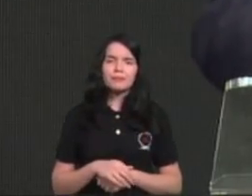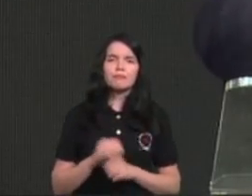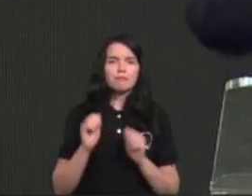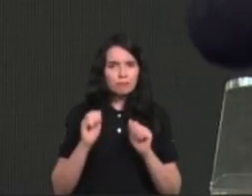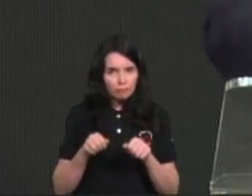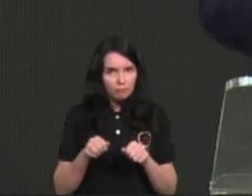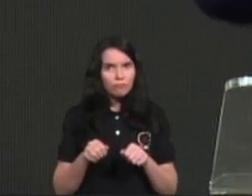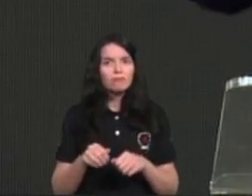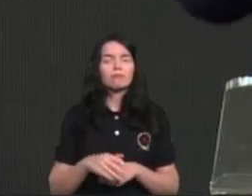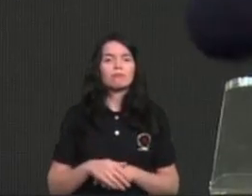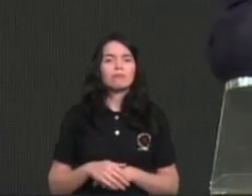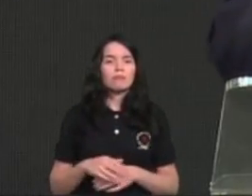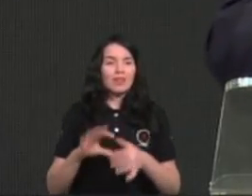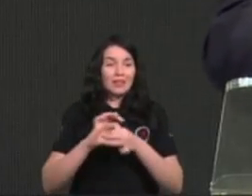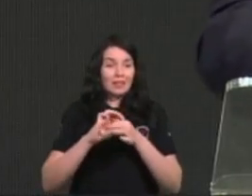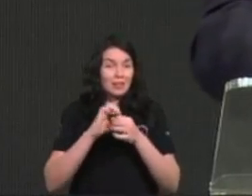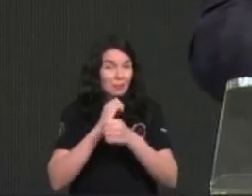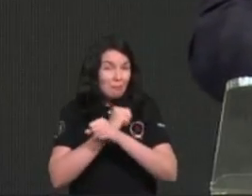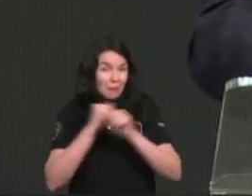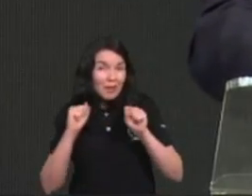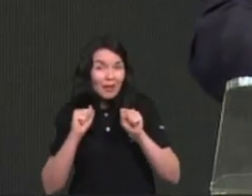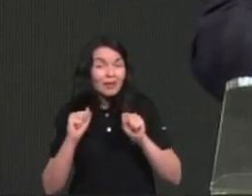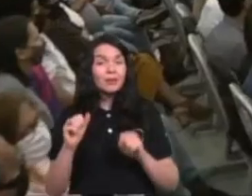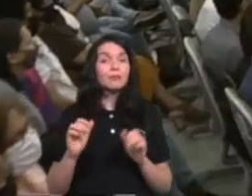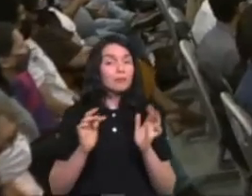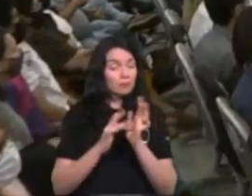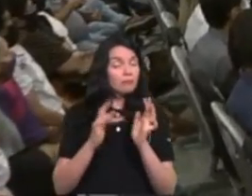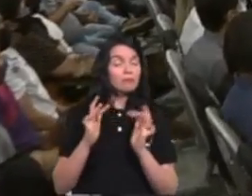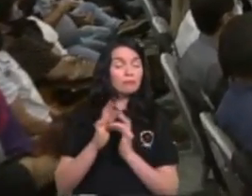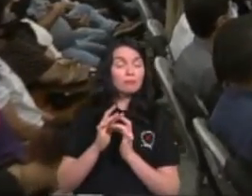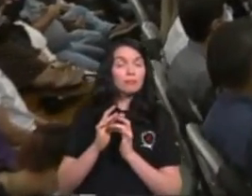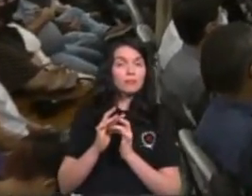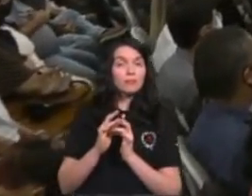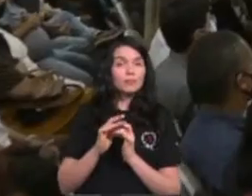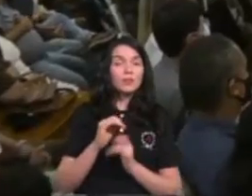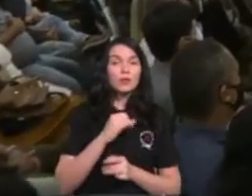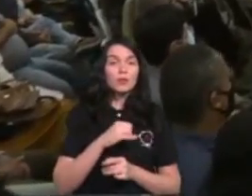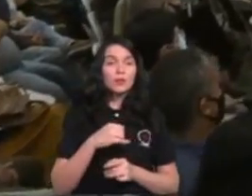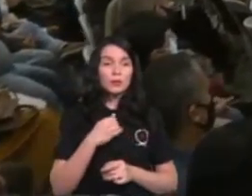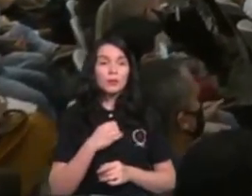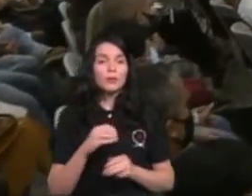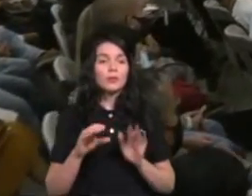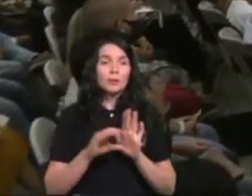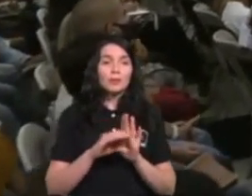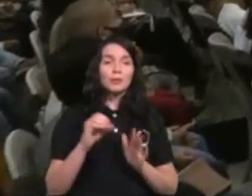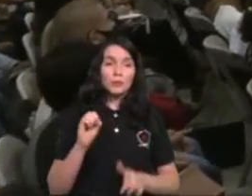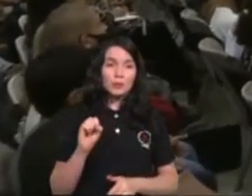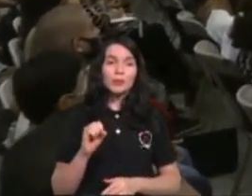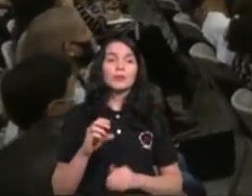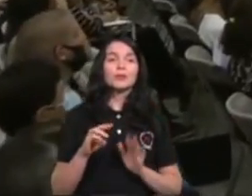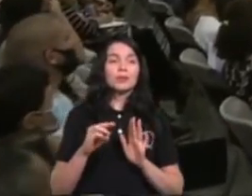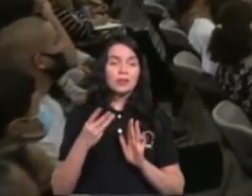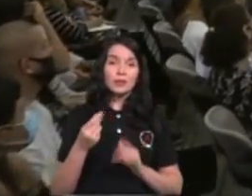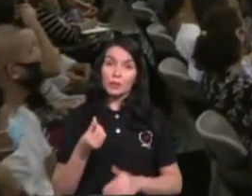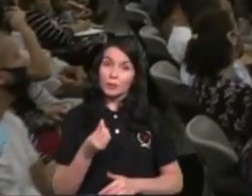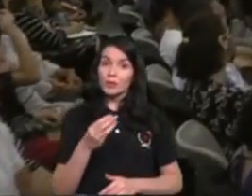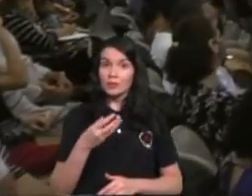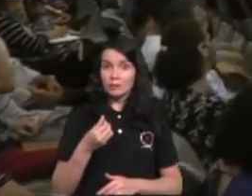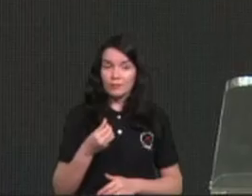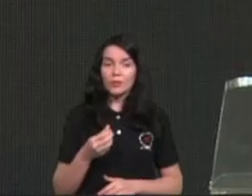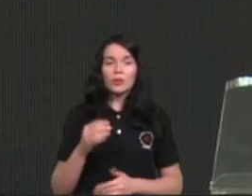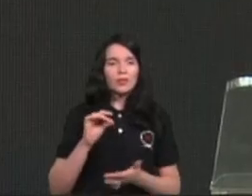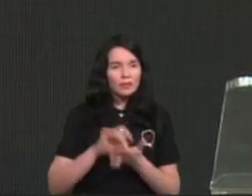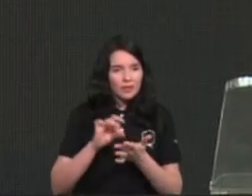vir a ser liberto por Cristo o João 8 32 e 36 e Conhecereis a verdade EA verdade